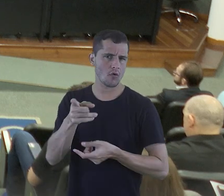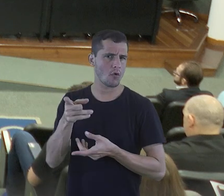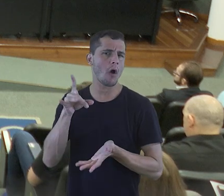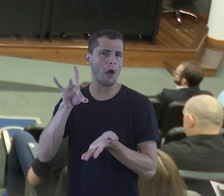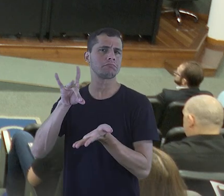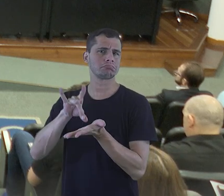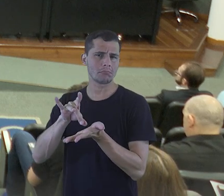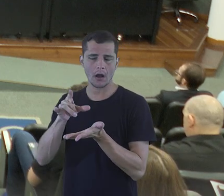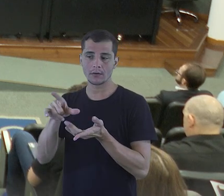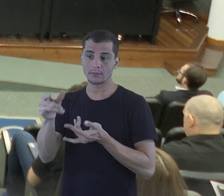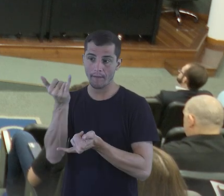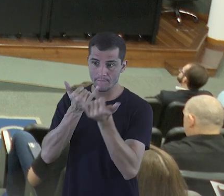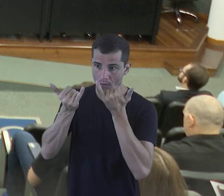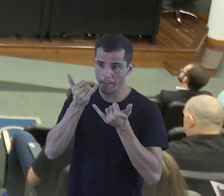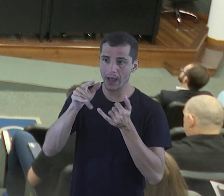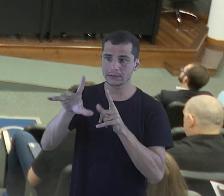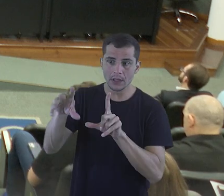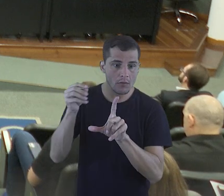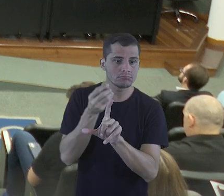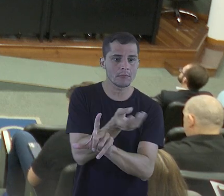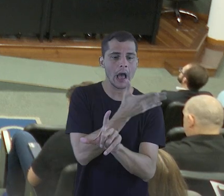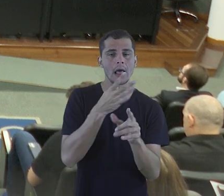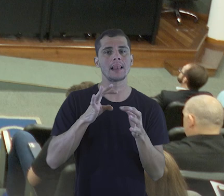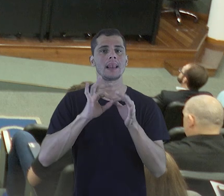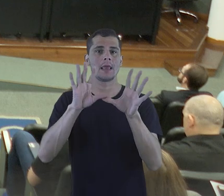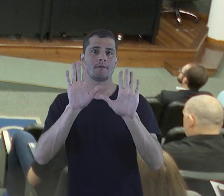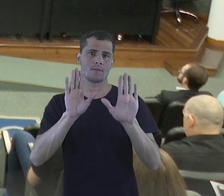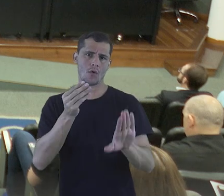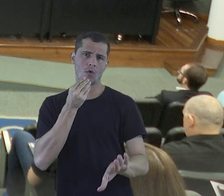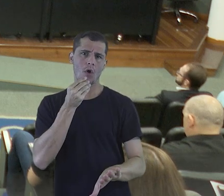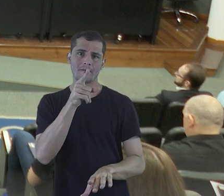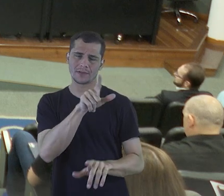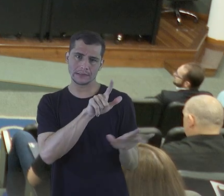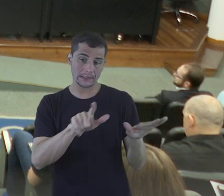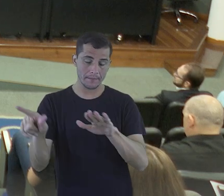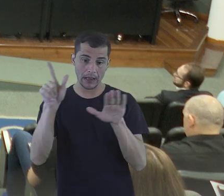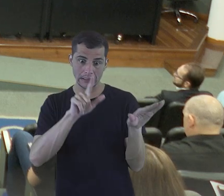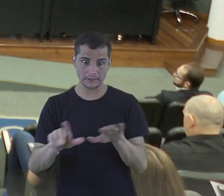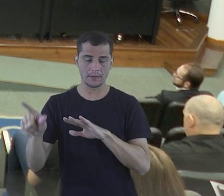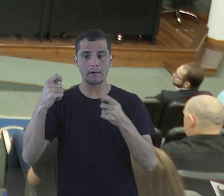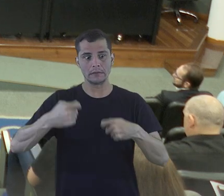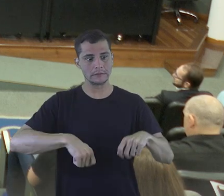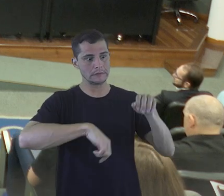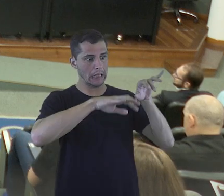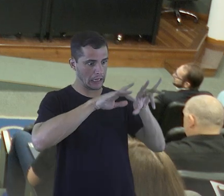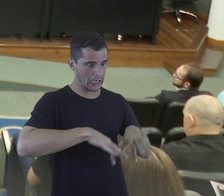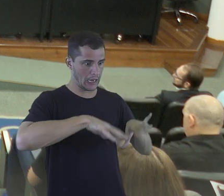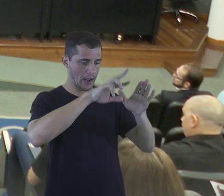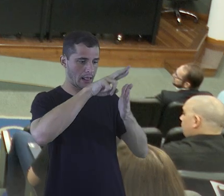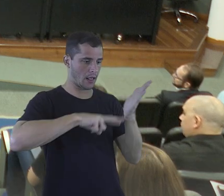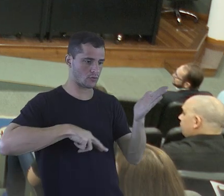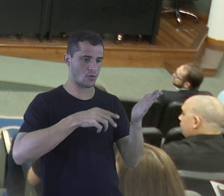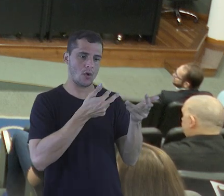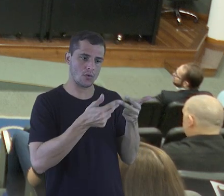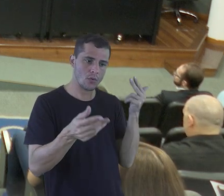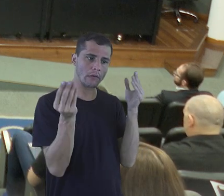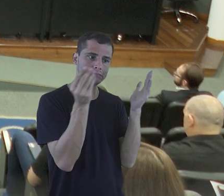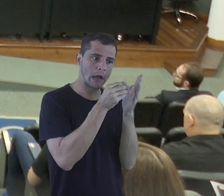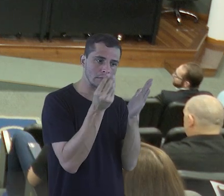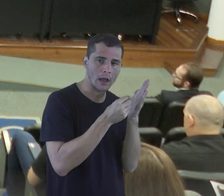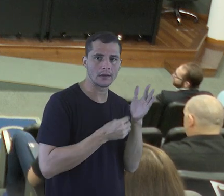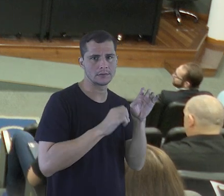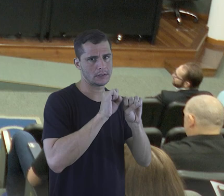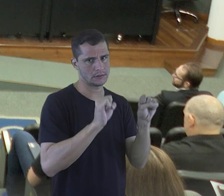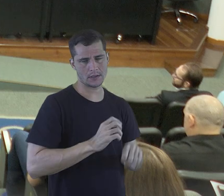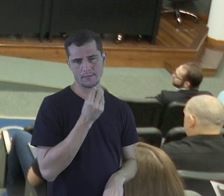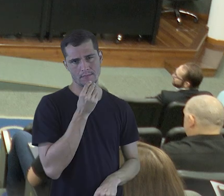a compartilhar essas informações de forma reiterada porque é óbvio que você não vai ficar toda semana fazendo esse documento e etc ou alimentando